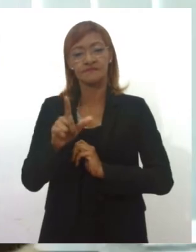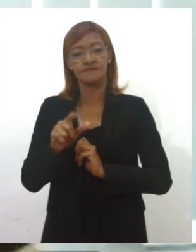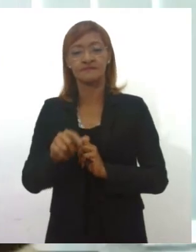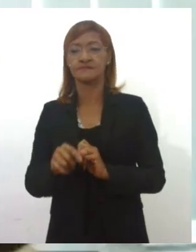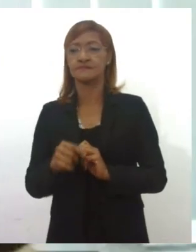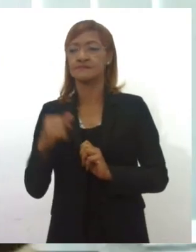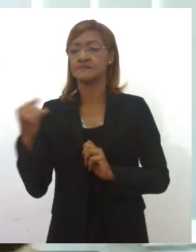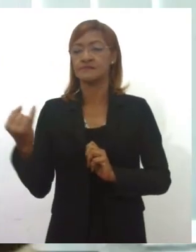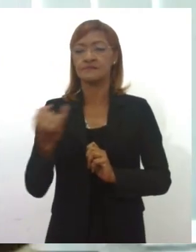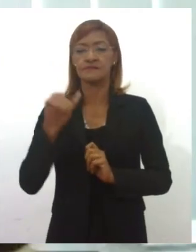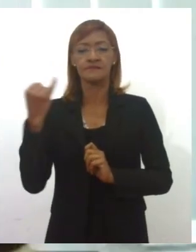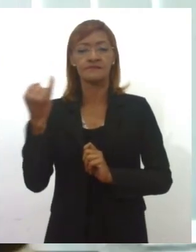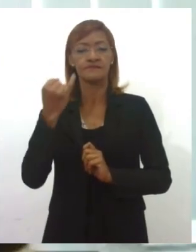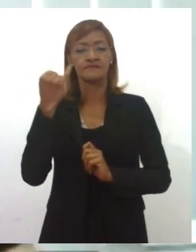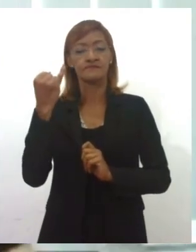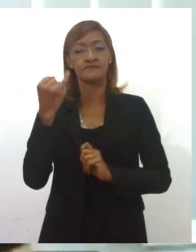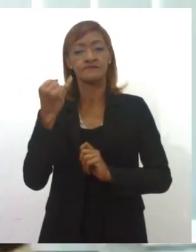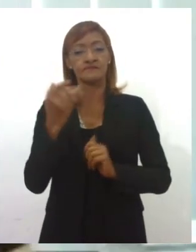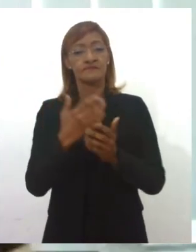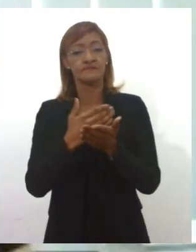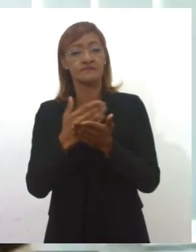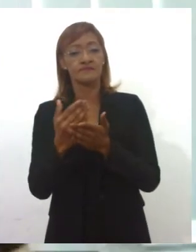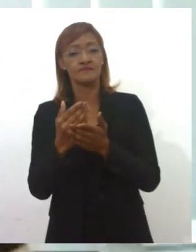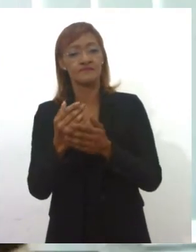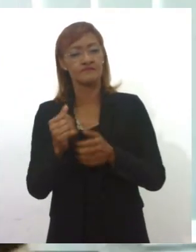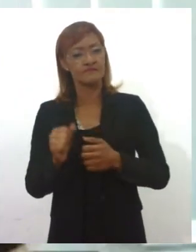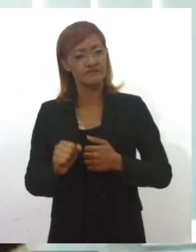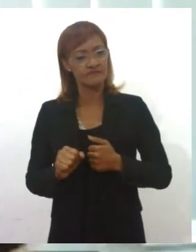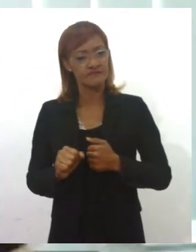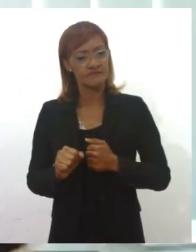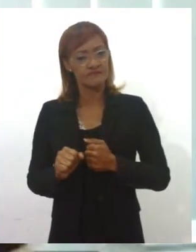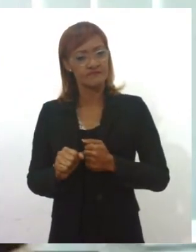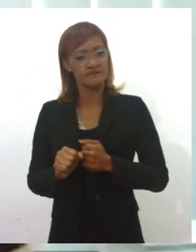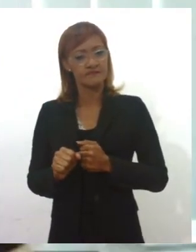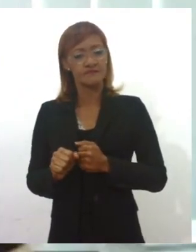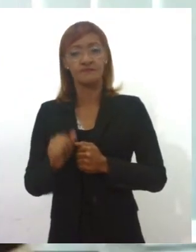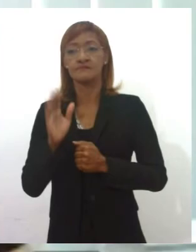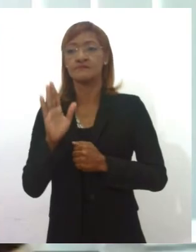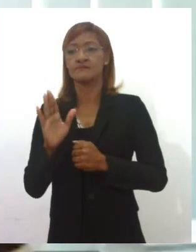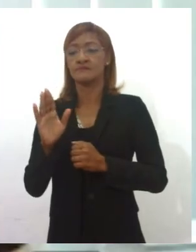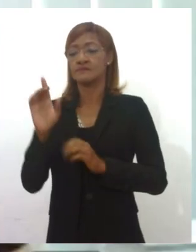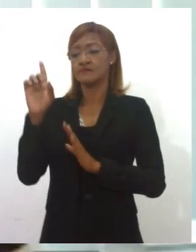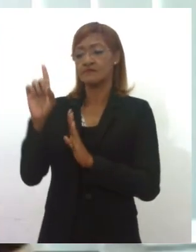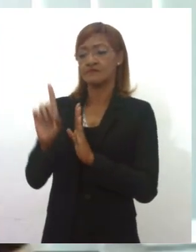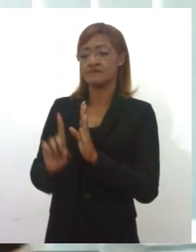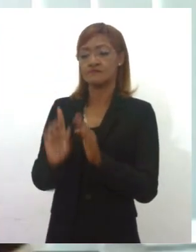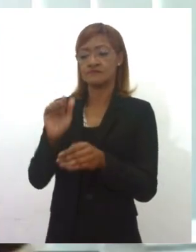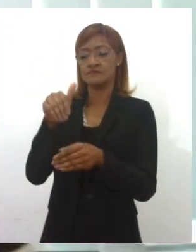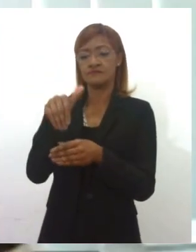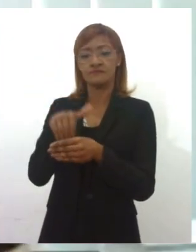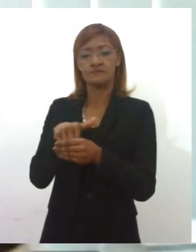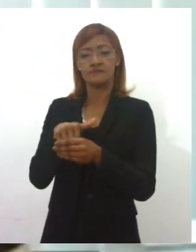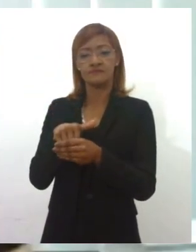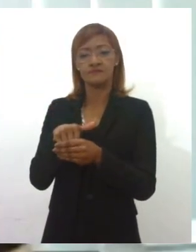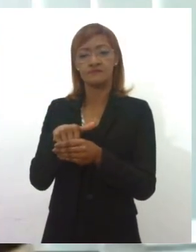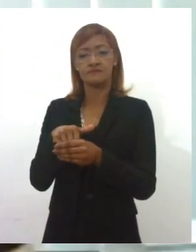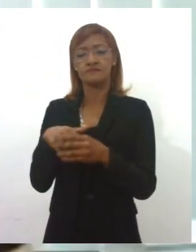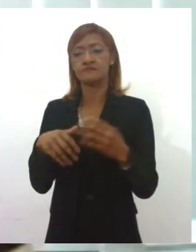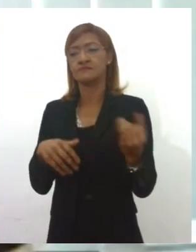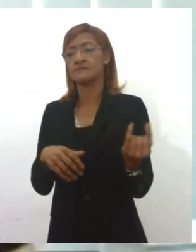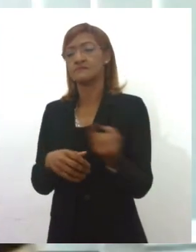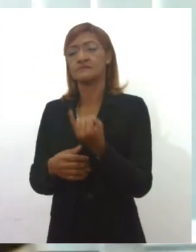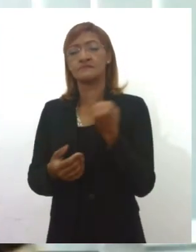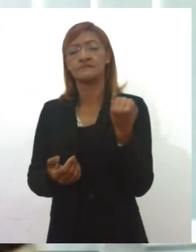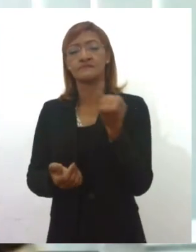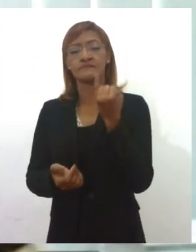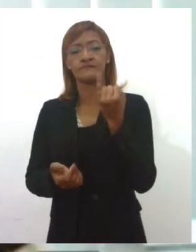é muito importante isso começou com direito ao voto e não é de fundar o fundamental importante essa data